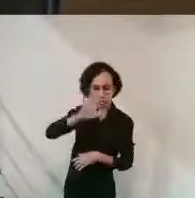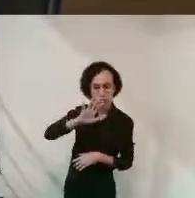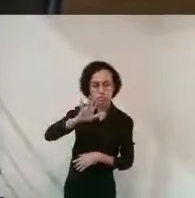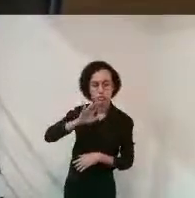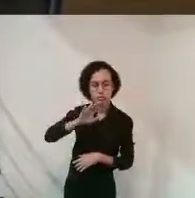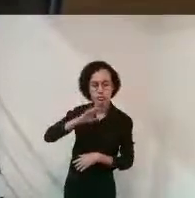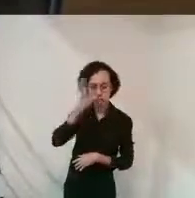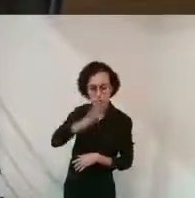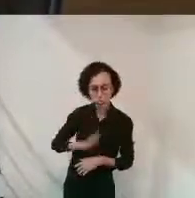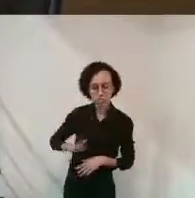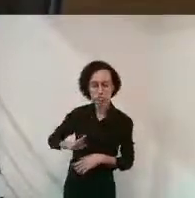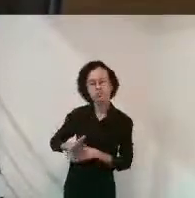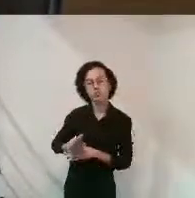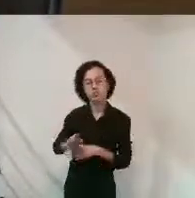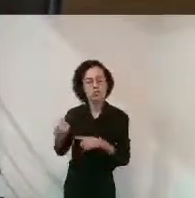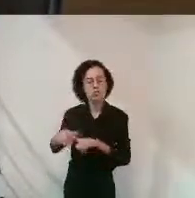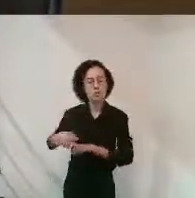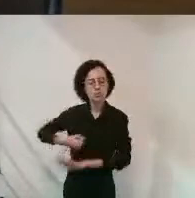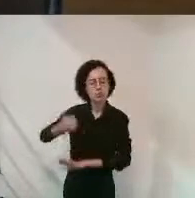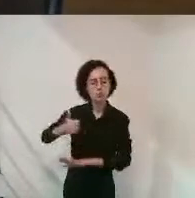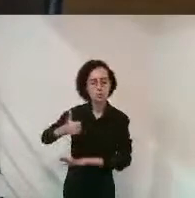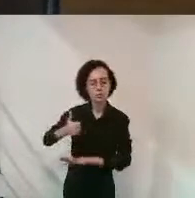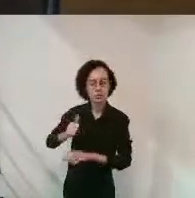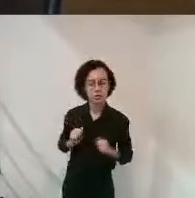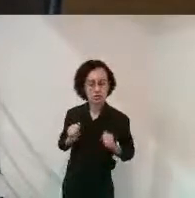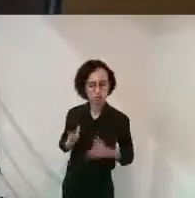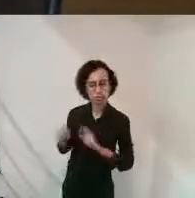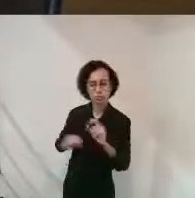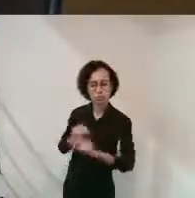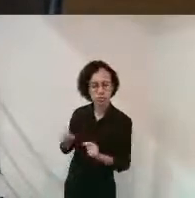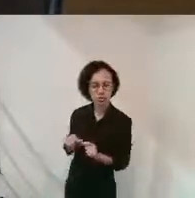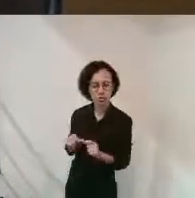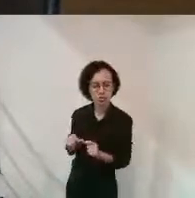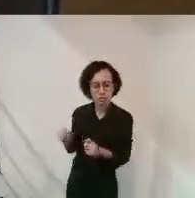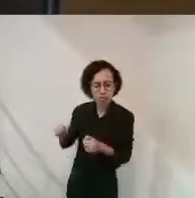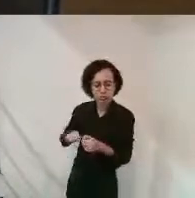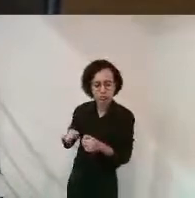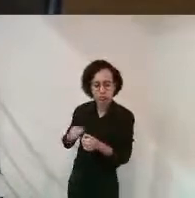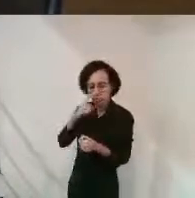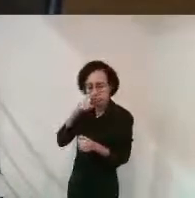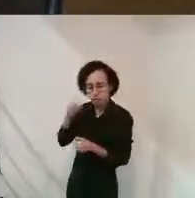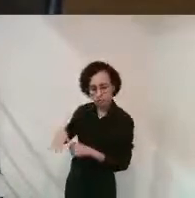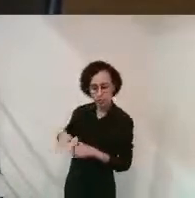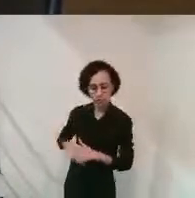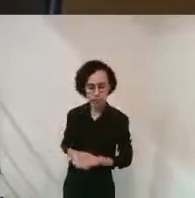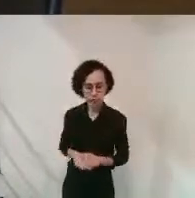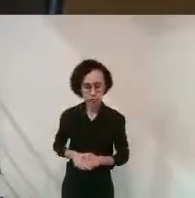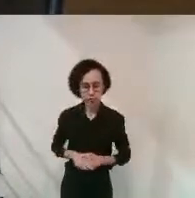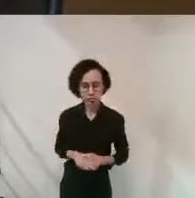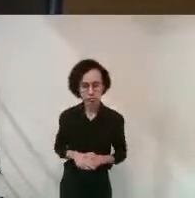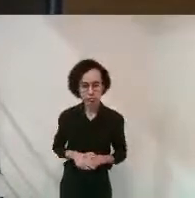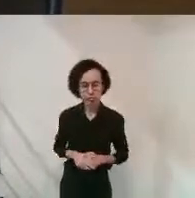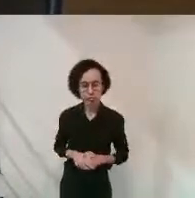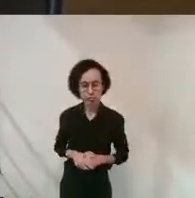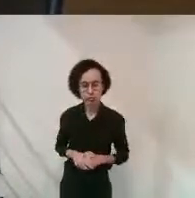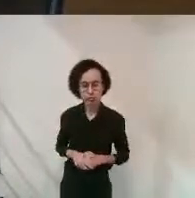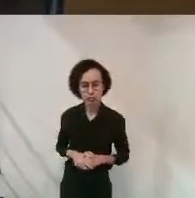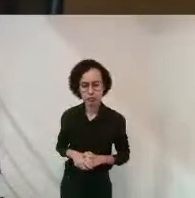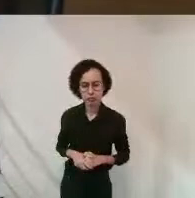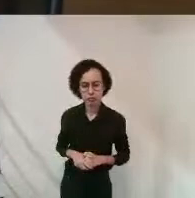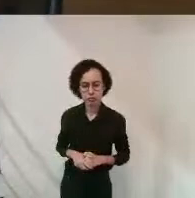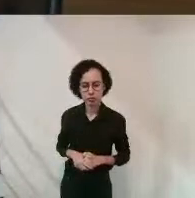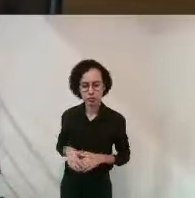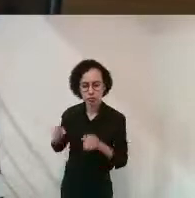fala que a primeira ação é não geração, você não gerar resíduos, e depois você